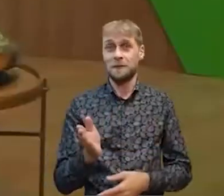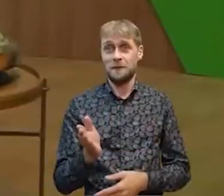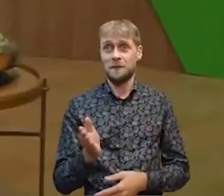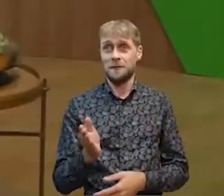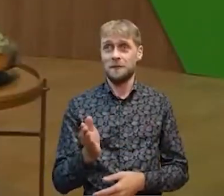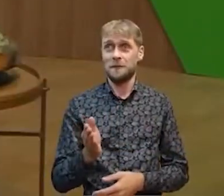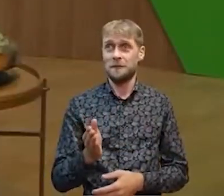nova.